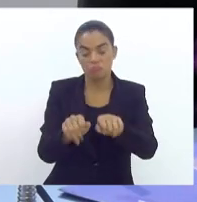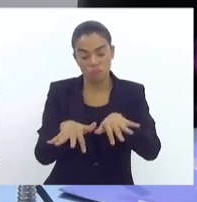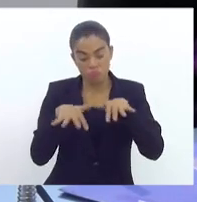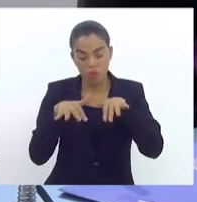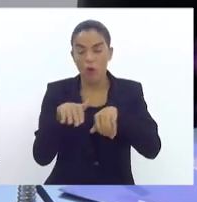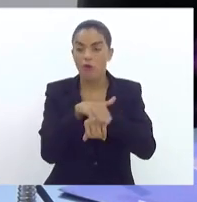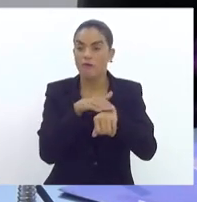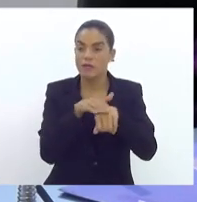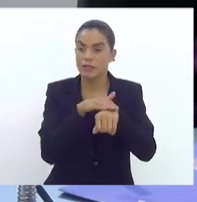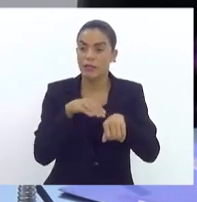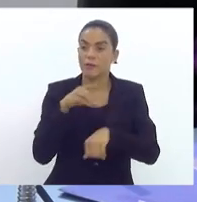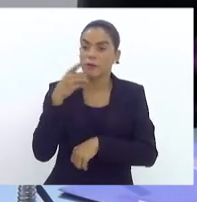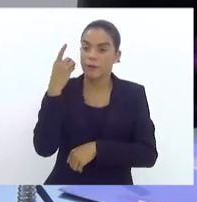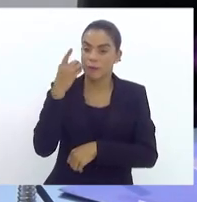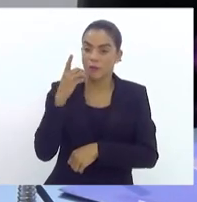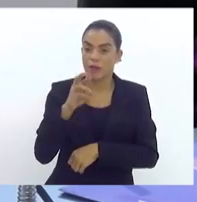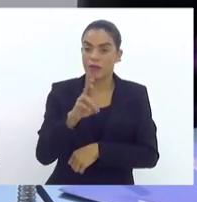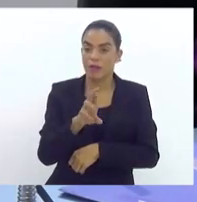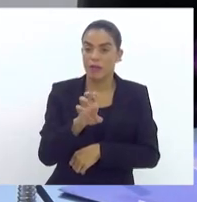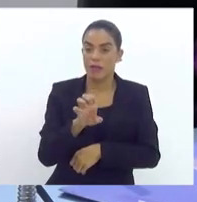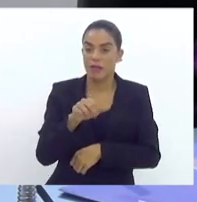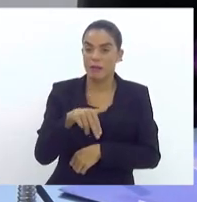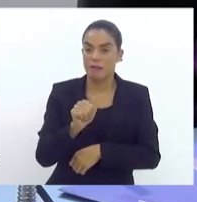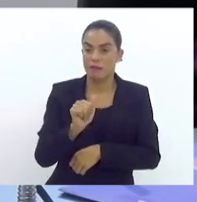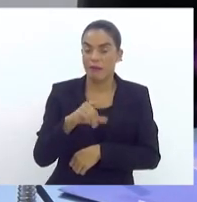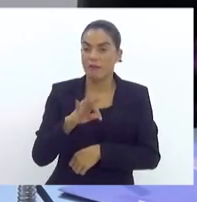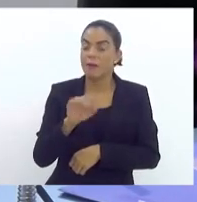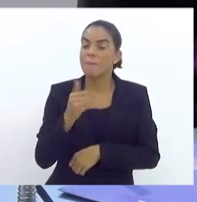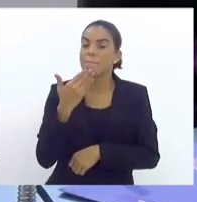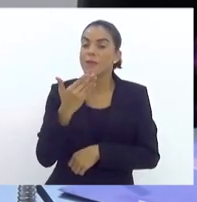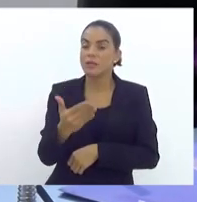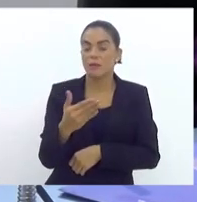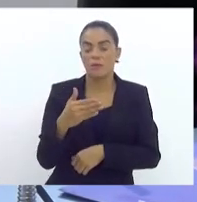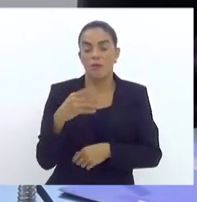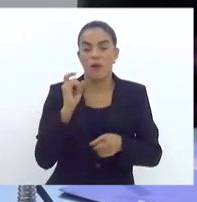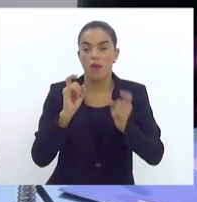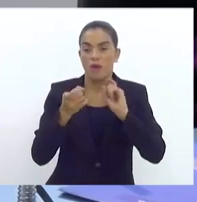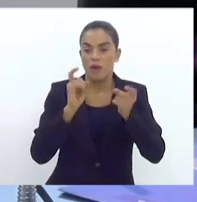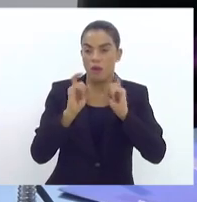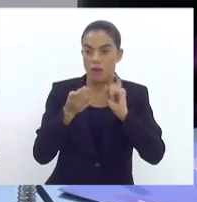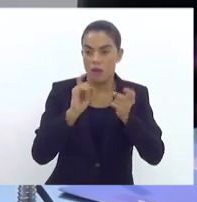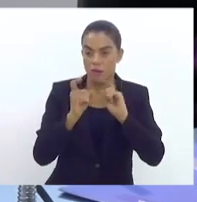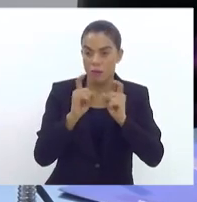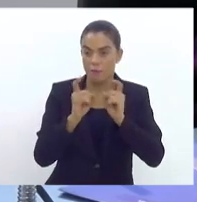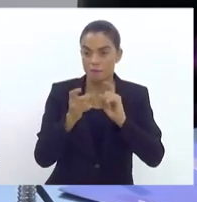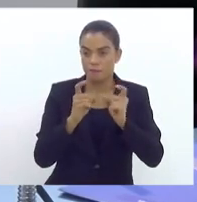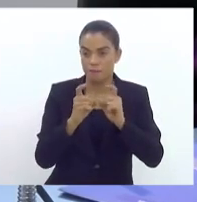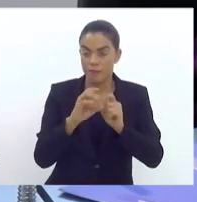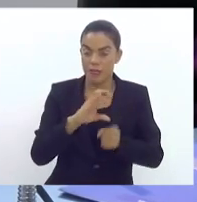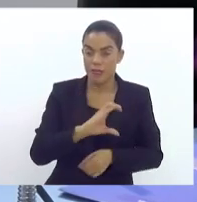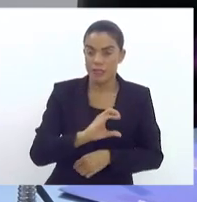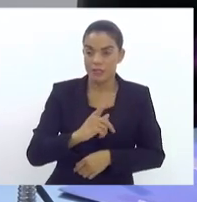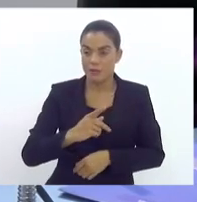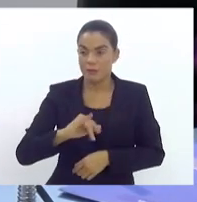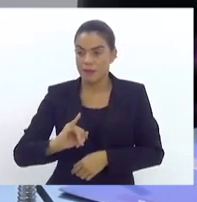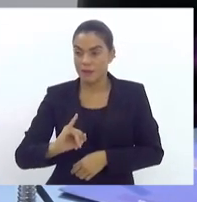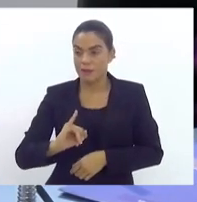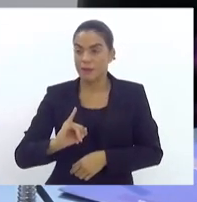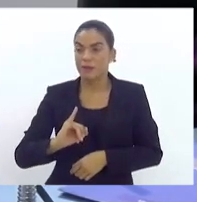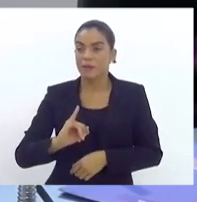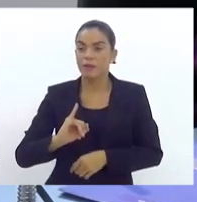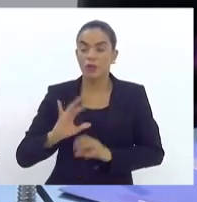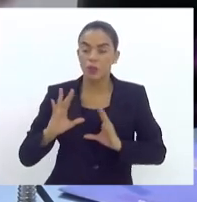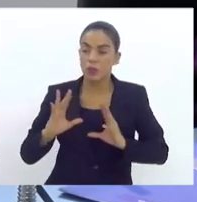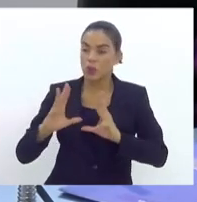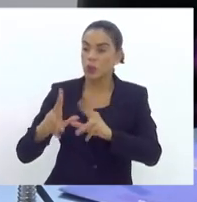conversamos com a deputada Renata Souza e pedimos uma reunião da comissão de perdão da CPI de todas as